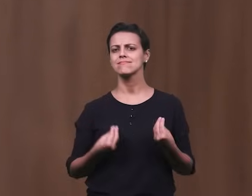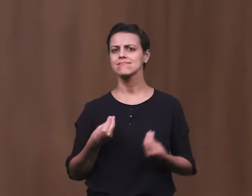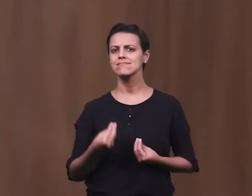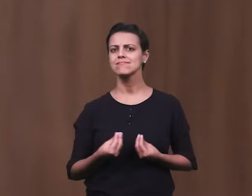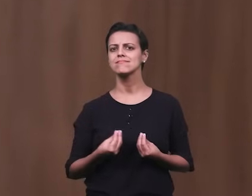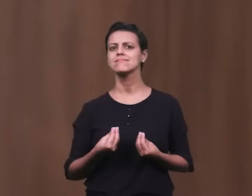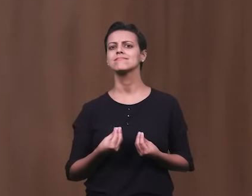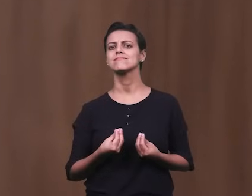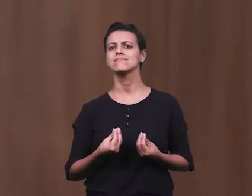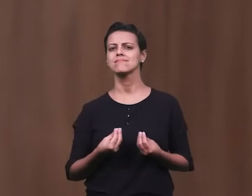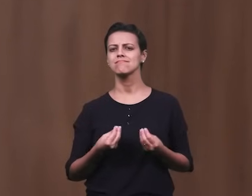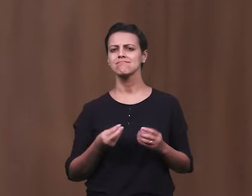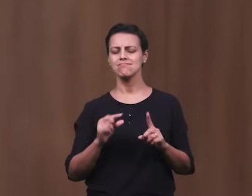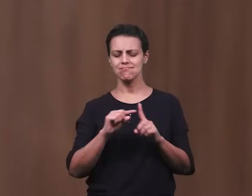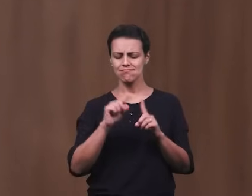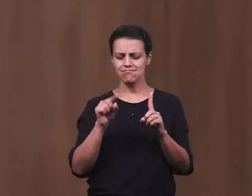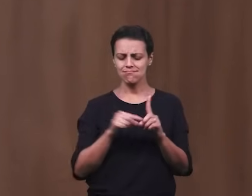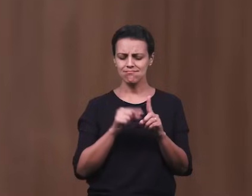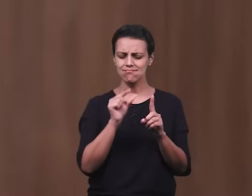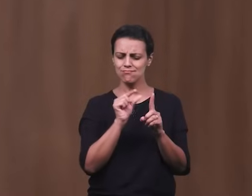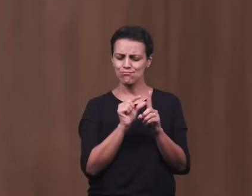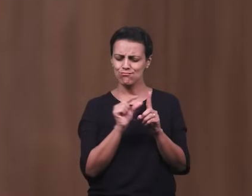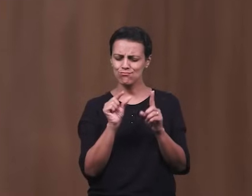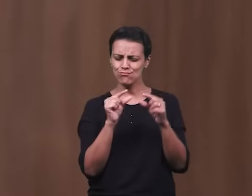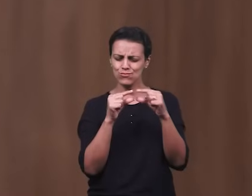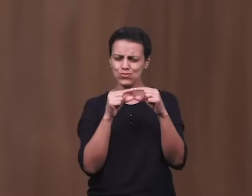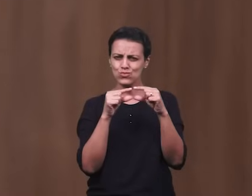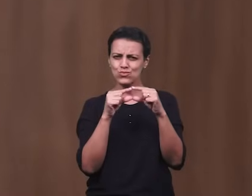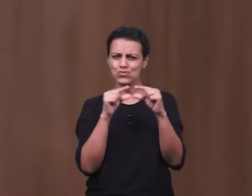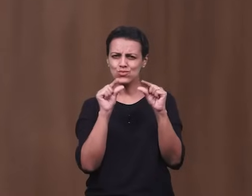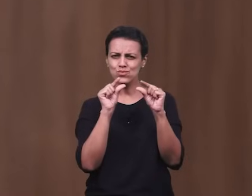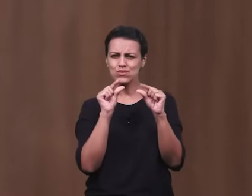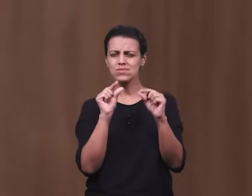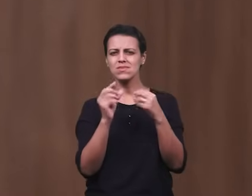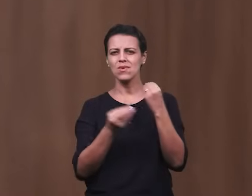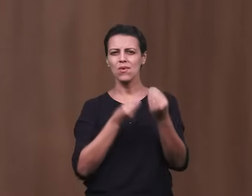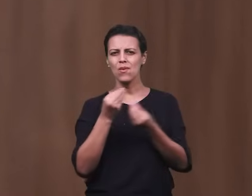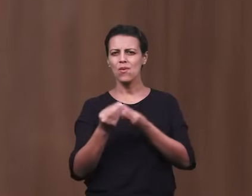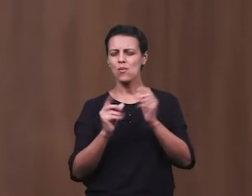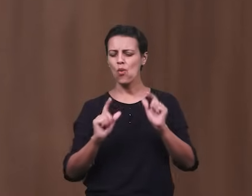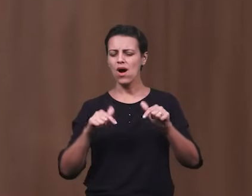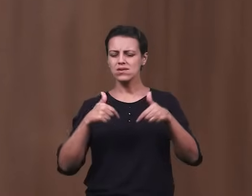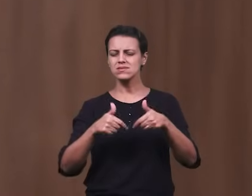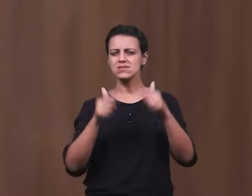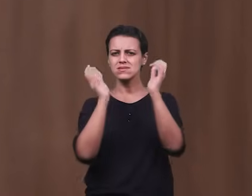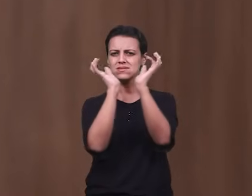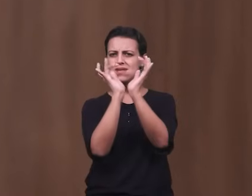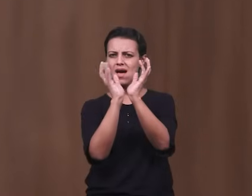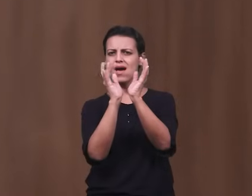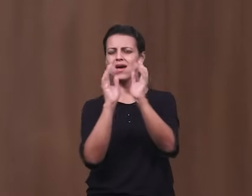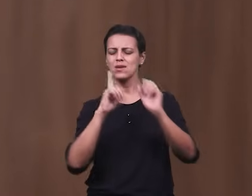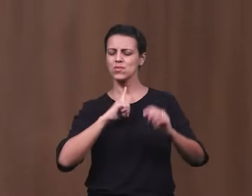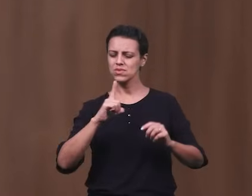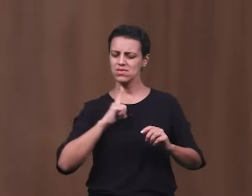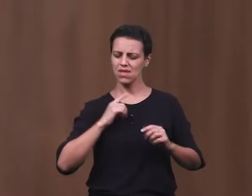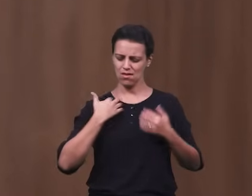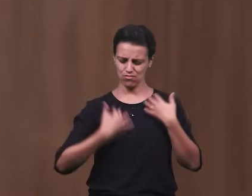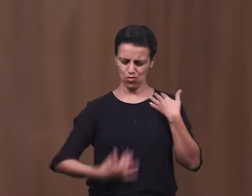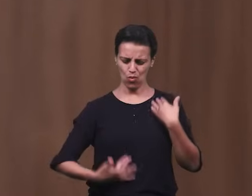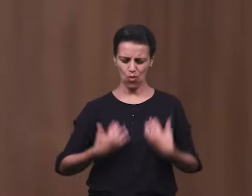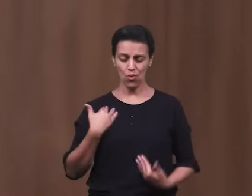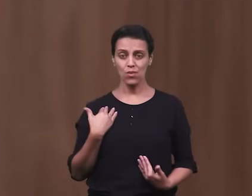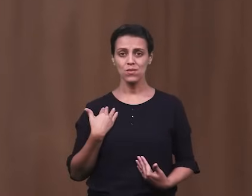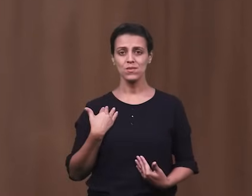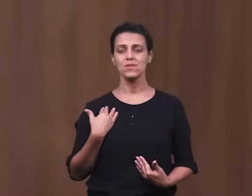da parte da embriologia, né, falou conosco também sobre a ação, né, desse sistema nervoso em relação ao